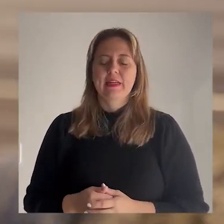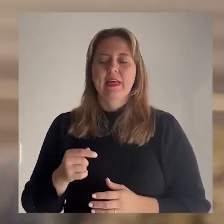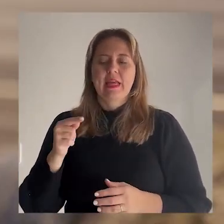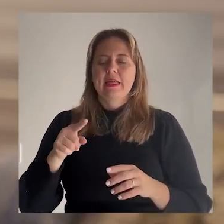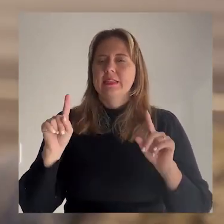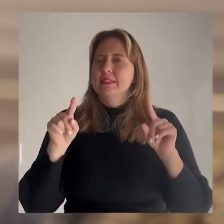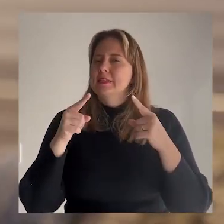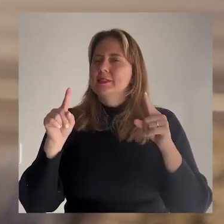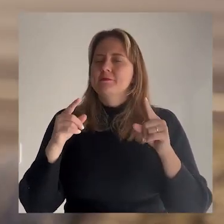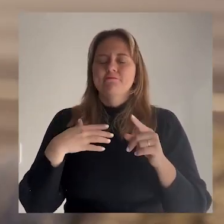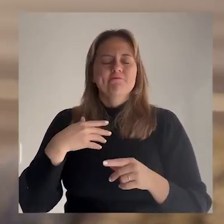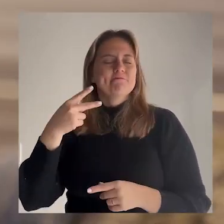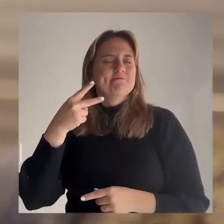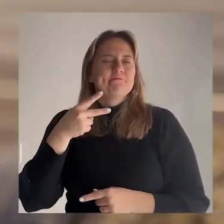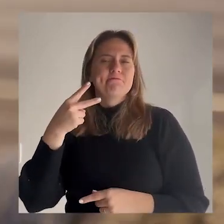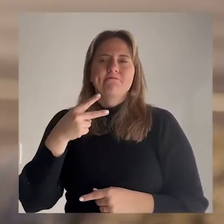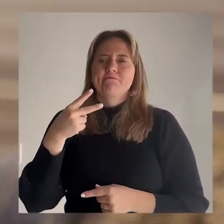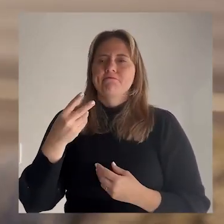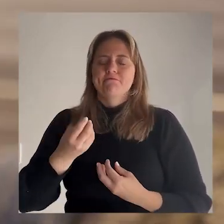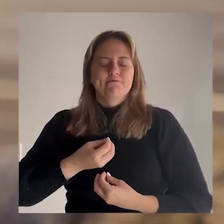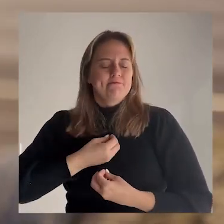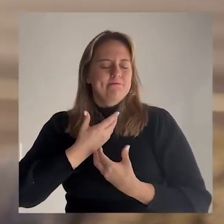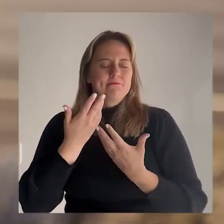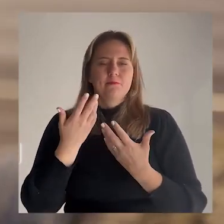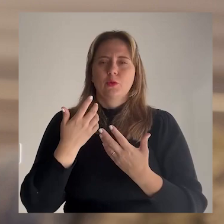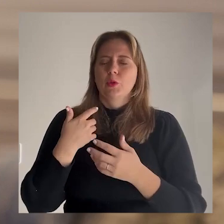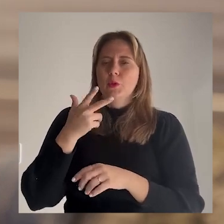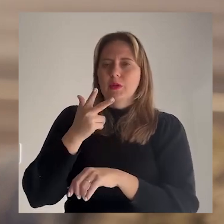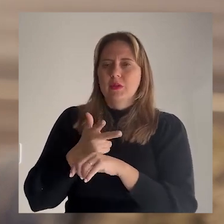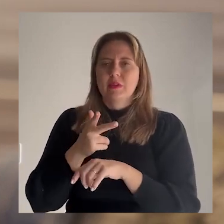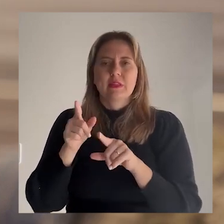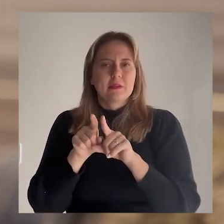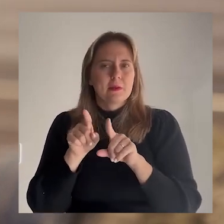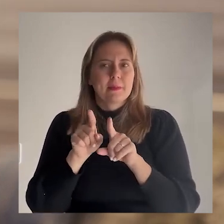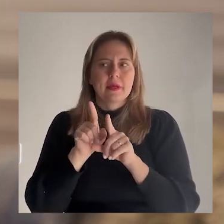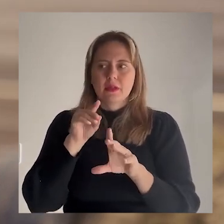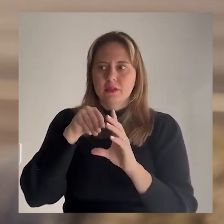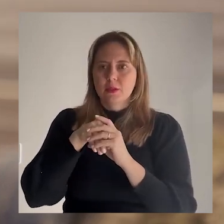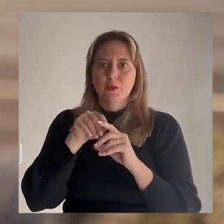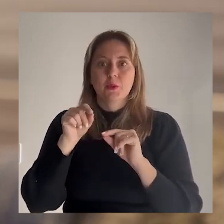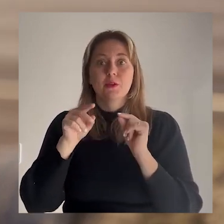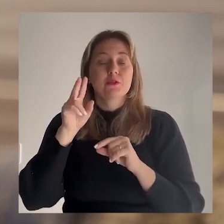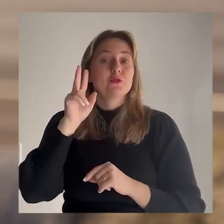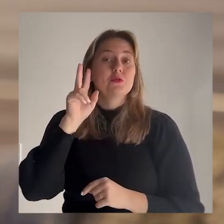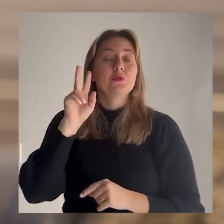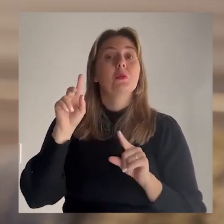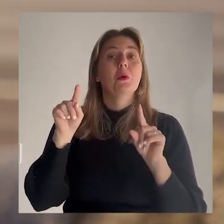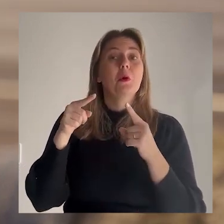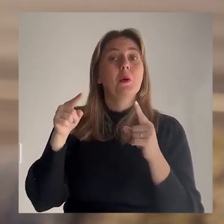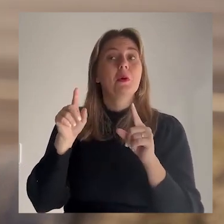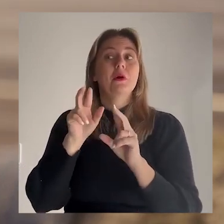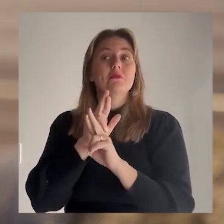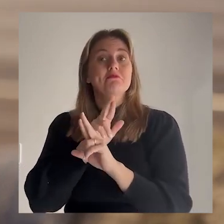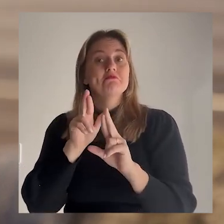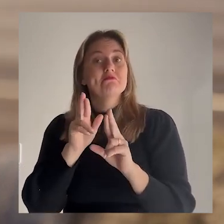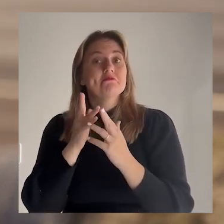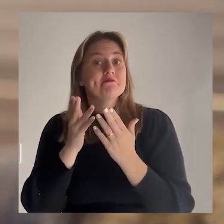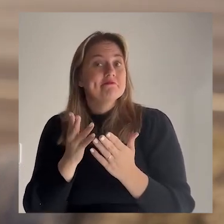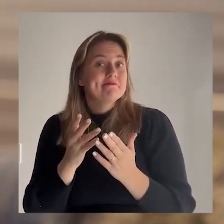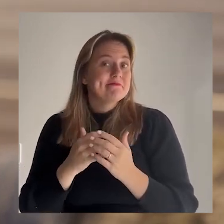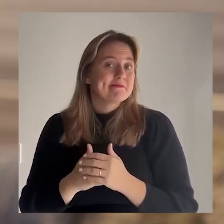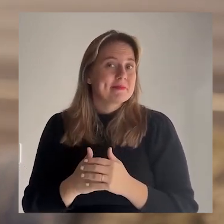foi a minha segunda composição e eu gravei ela também. Dentro daquela história de música e relacionamento, né?